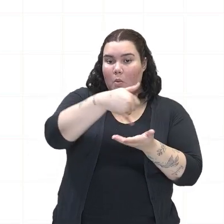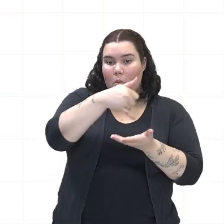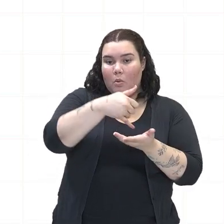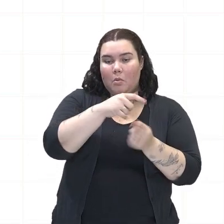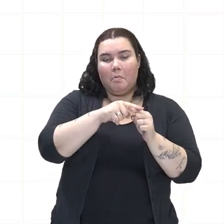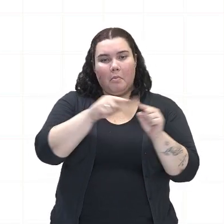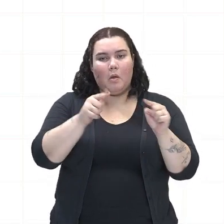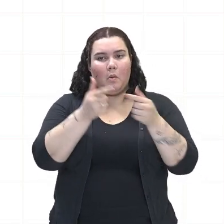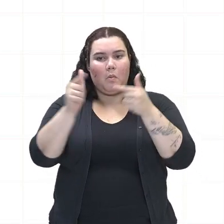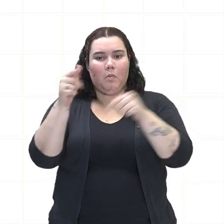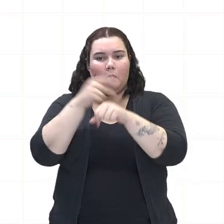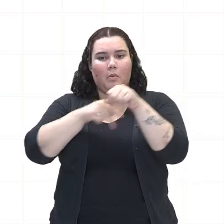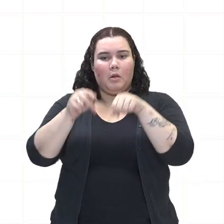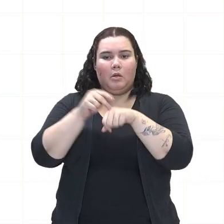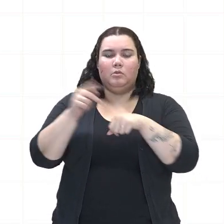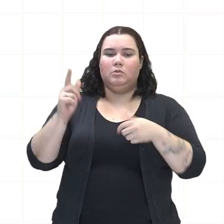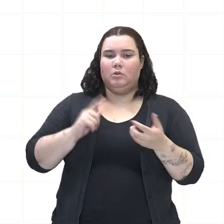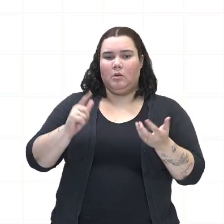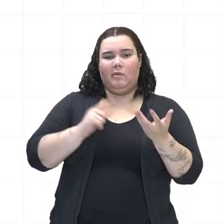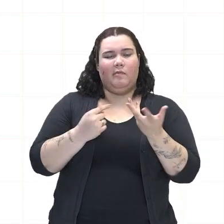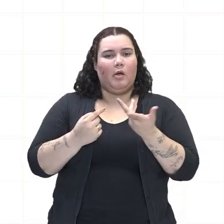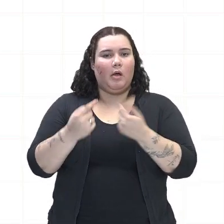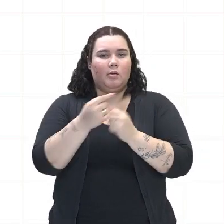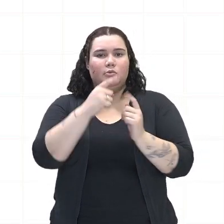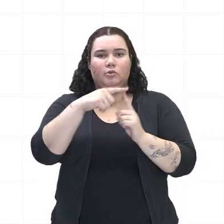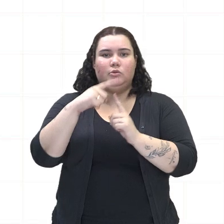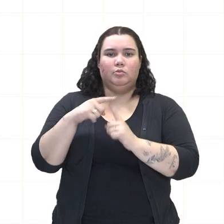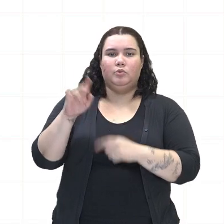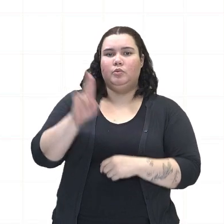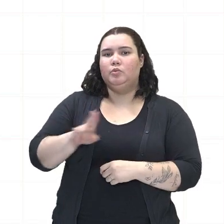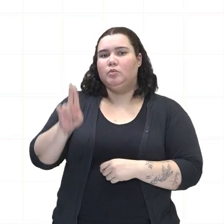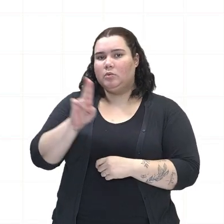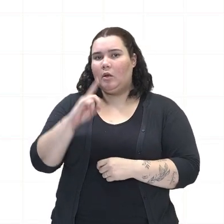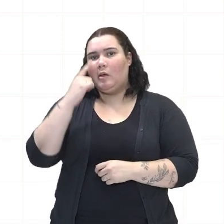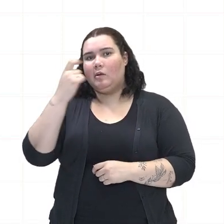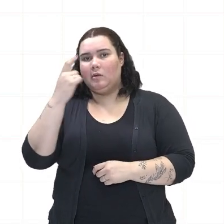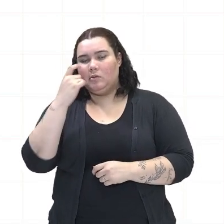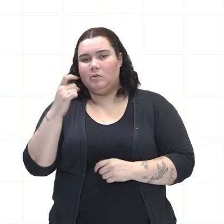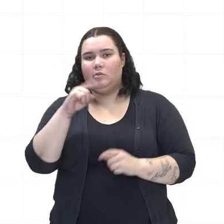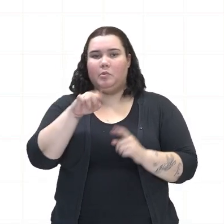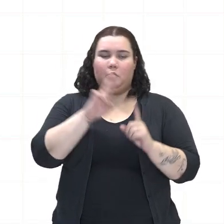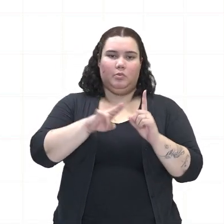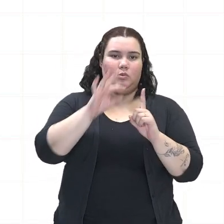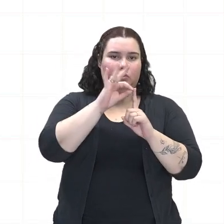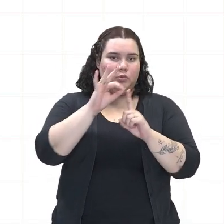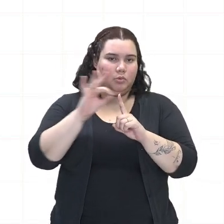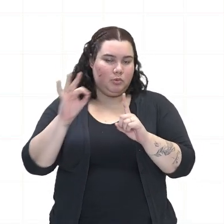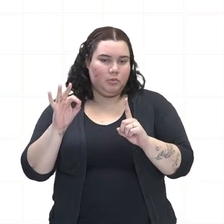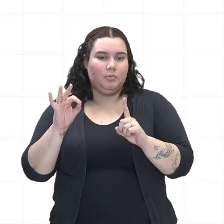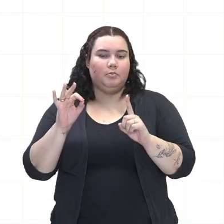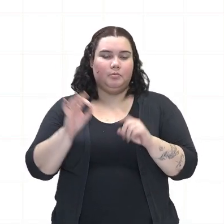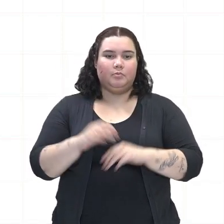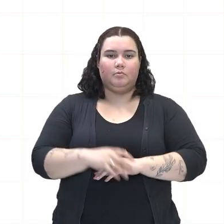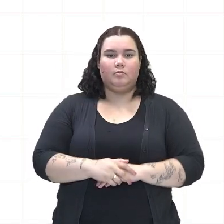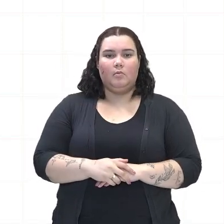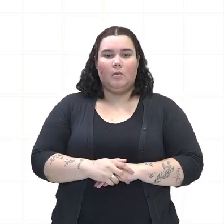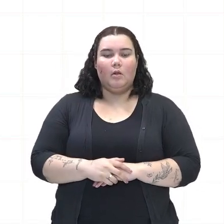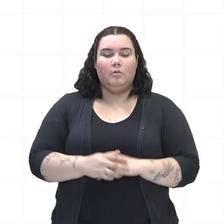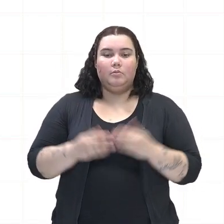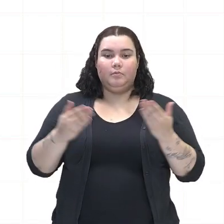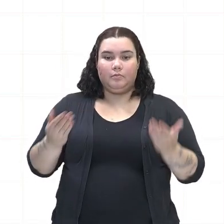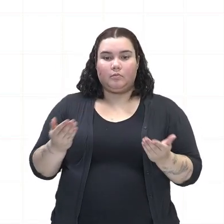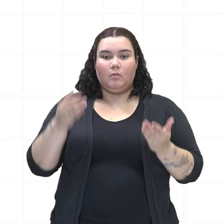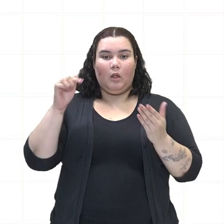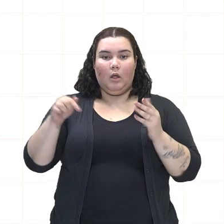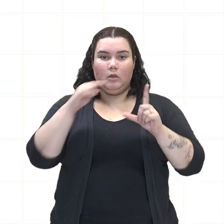outras formas, é muito bem, há um interesse muito grande da soja, né. Quando a gente observa só a soja